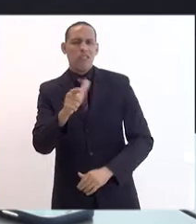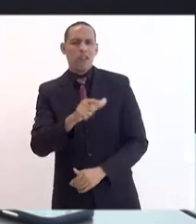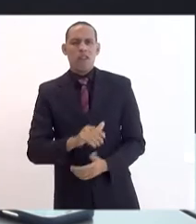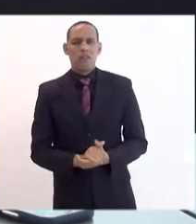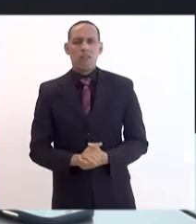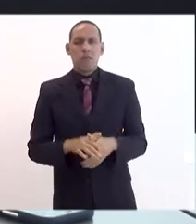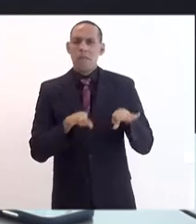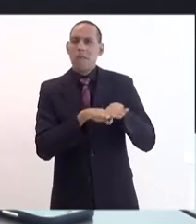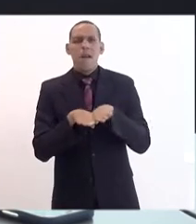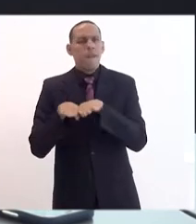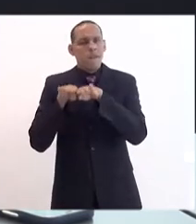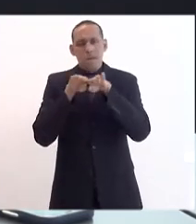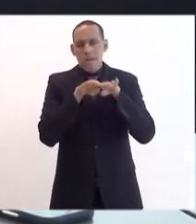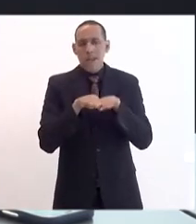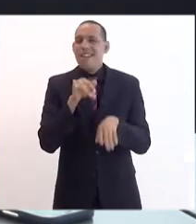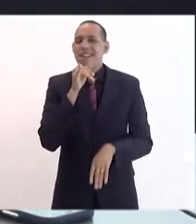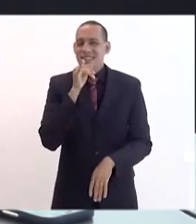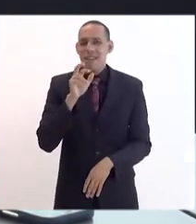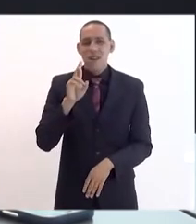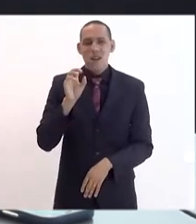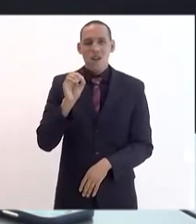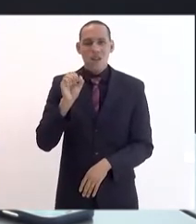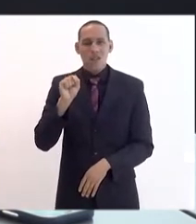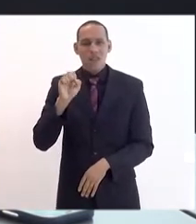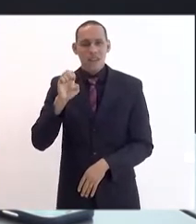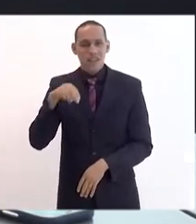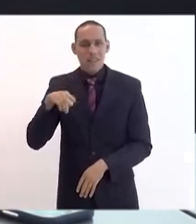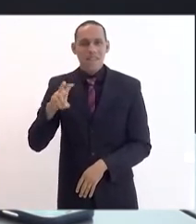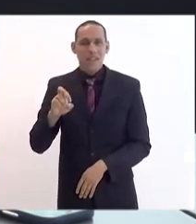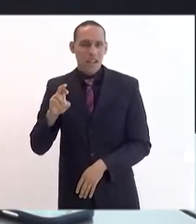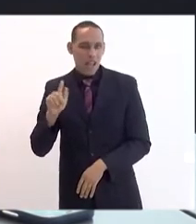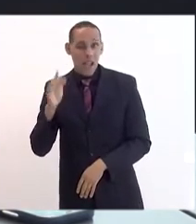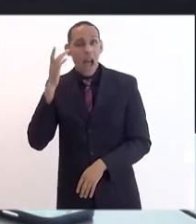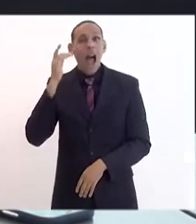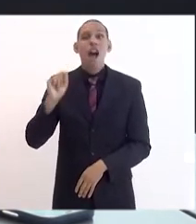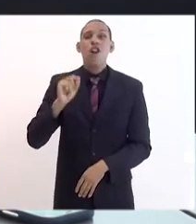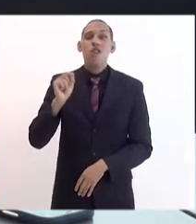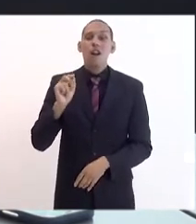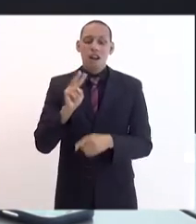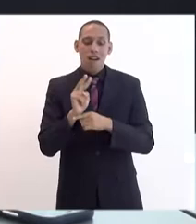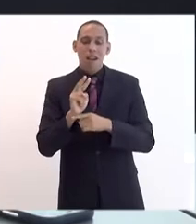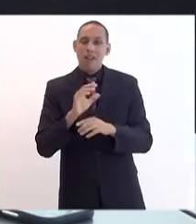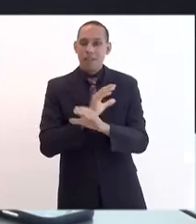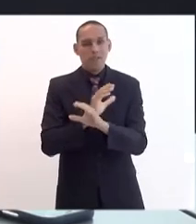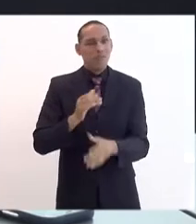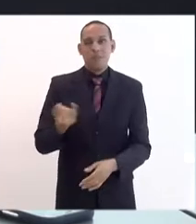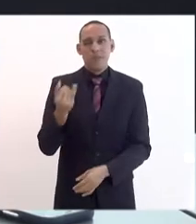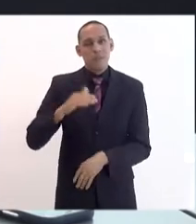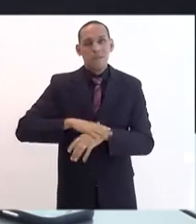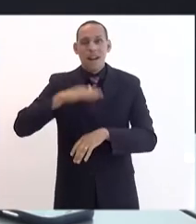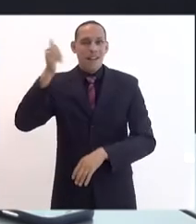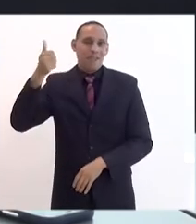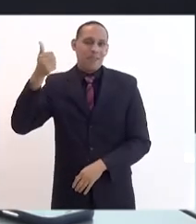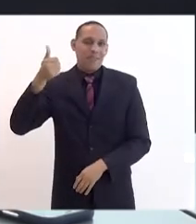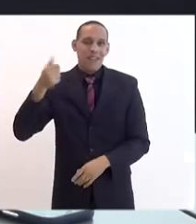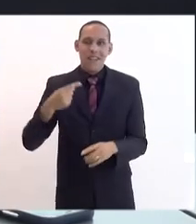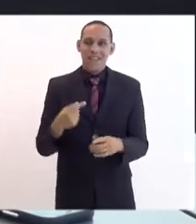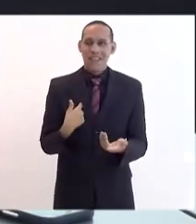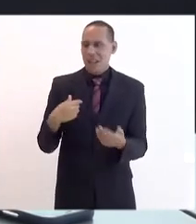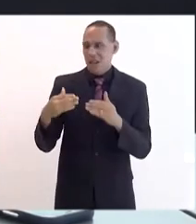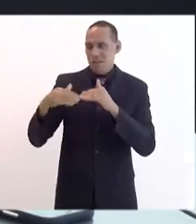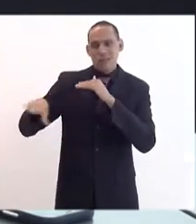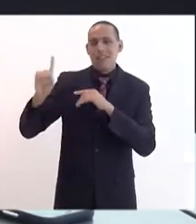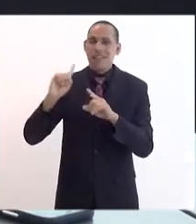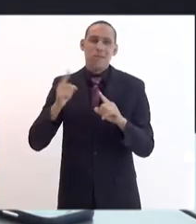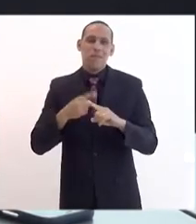Por exemplo, o nosso Rosenberg Reis acha que é defesa civil. Não vou discordar dele. Até porque, se não houver a